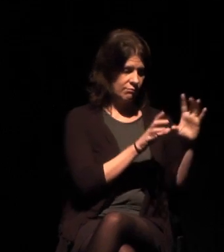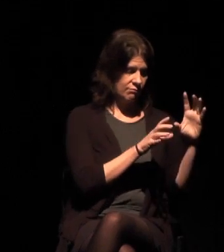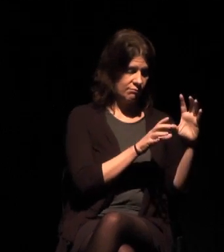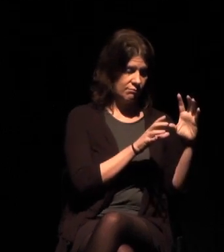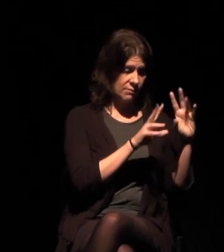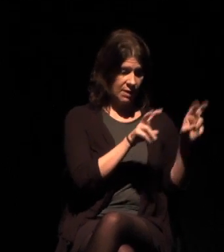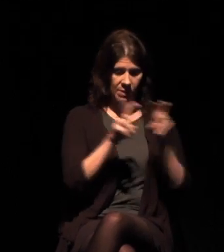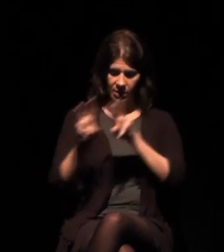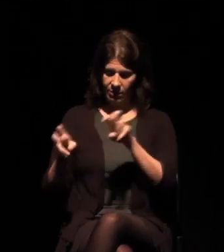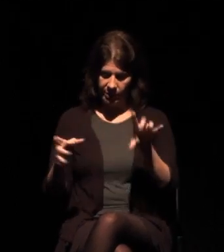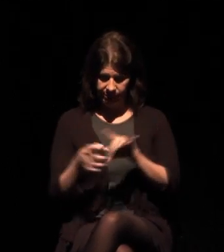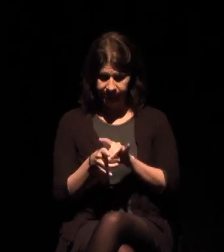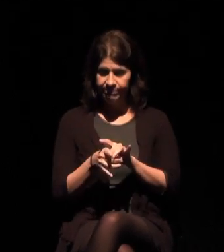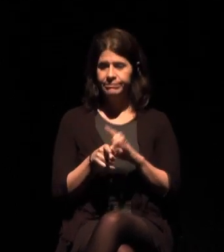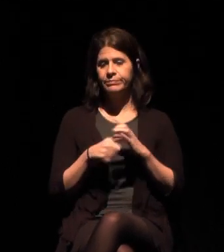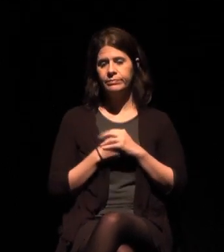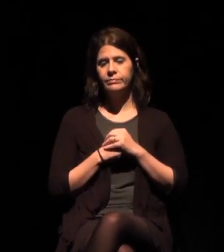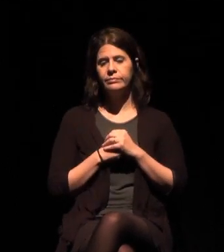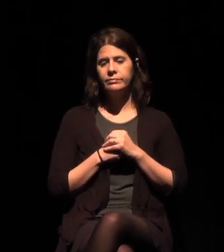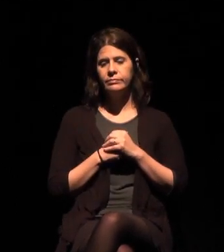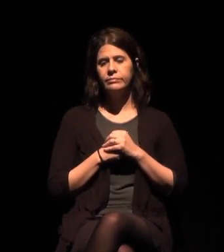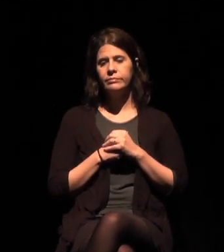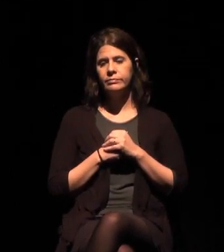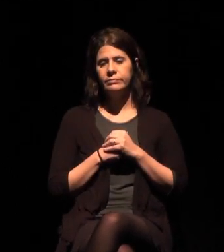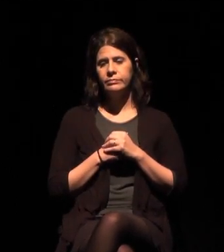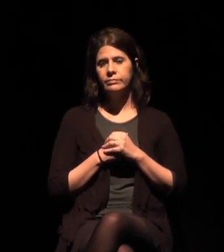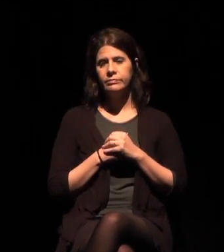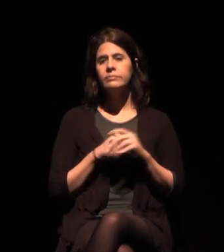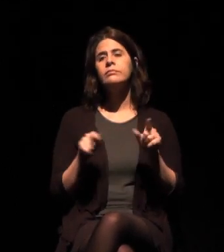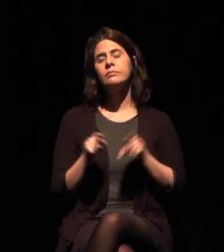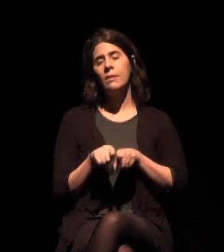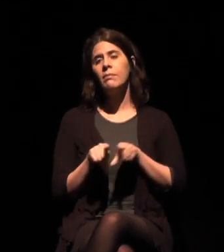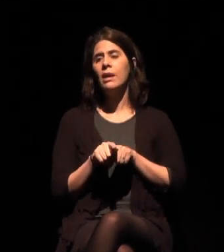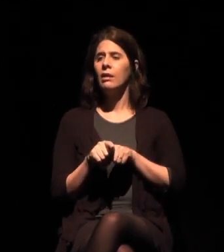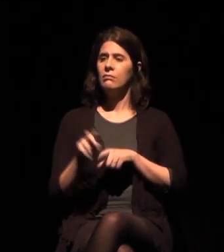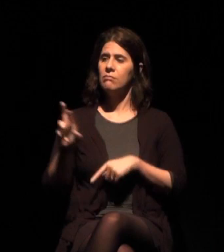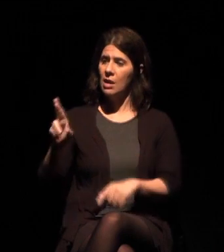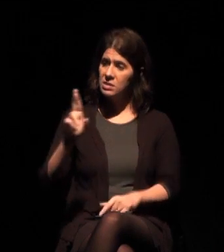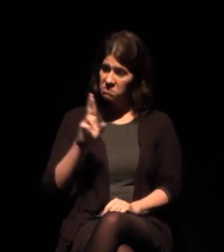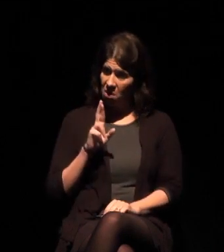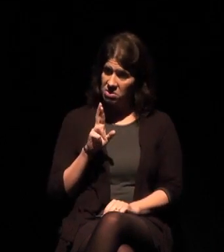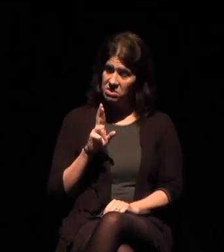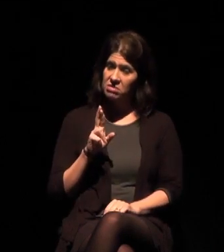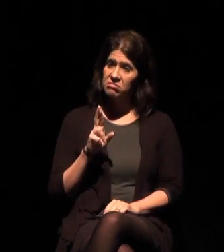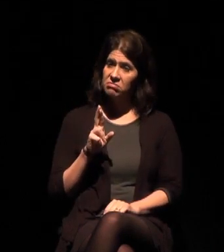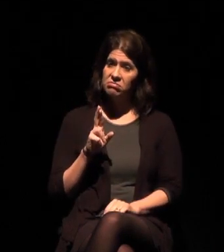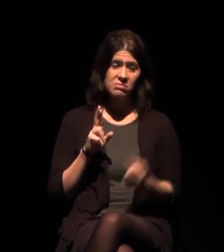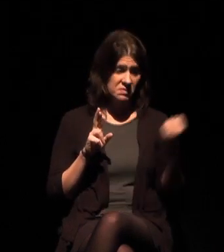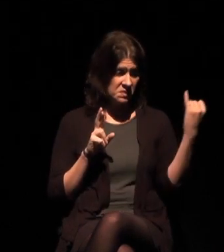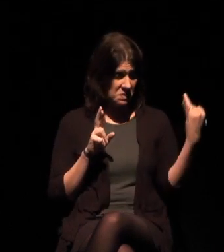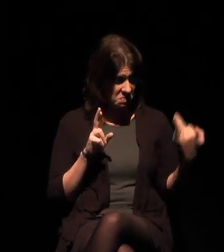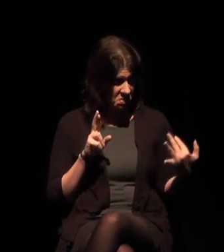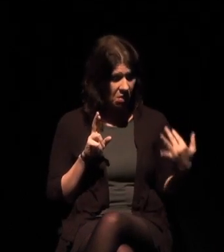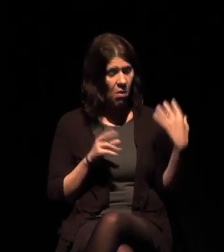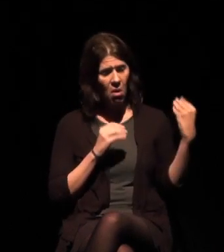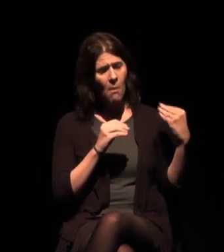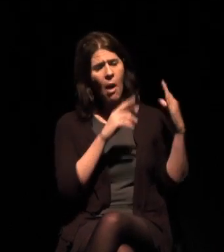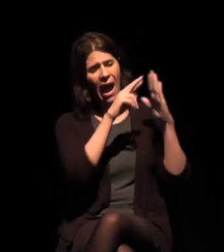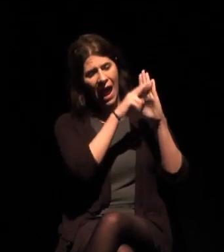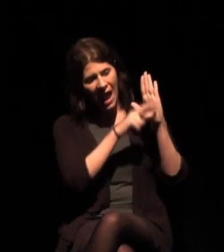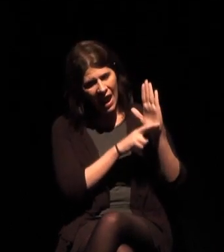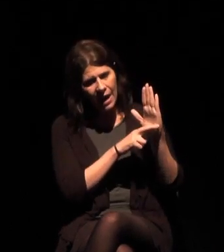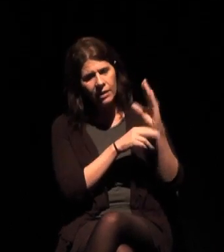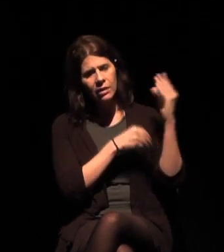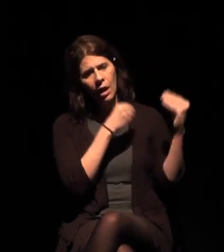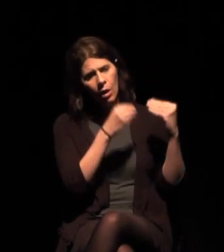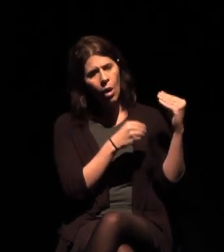e nomeadamente fazer uma ligação a sua resposta é ainda agora sobre a questão das regras e como